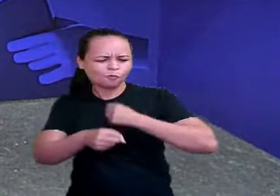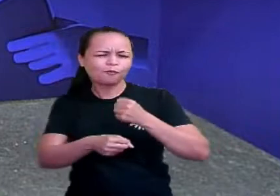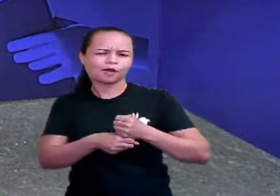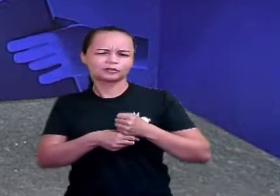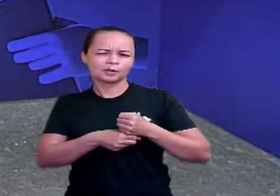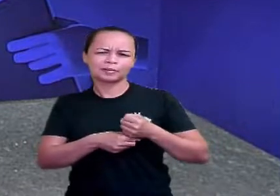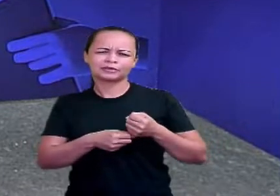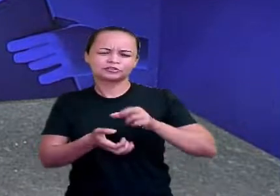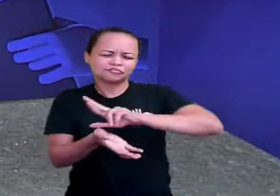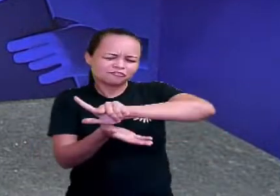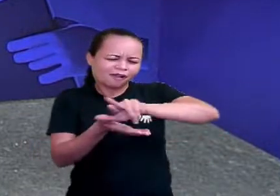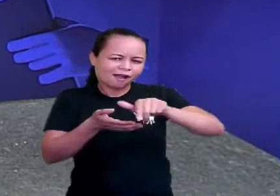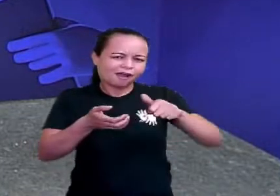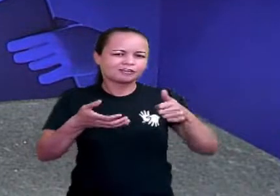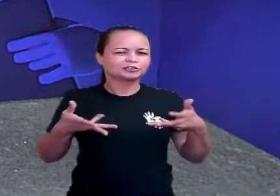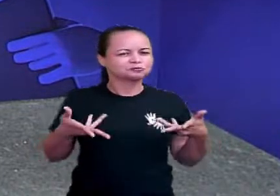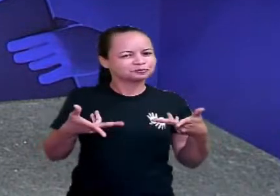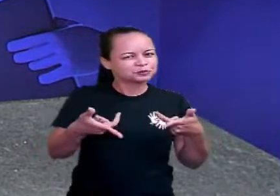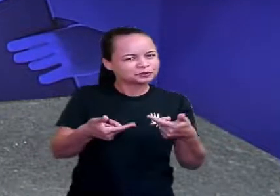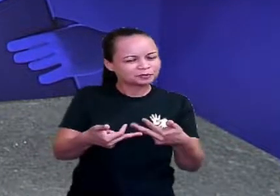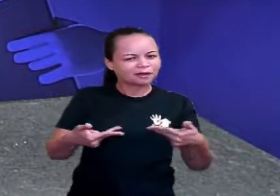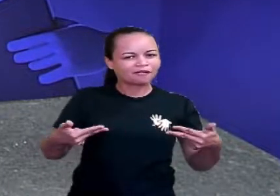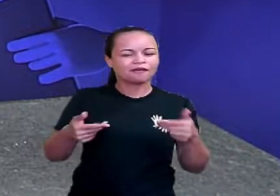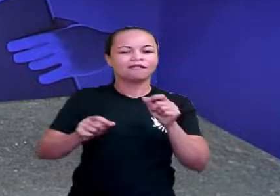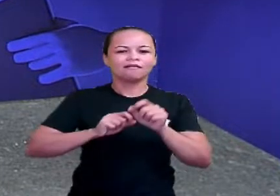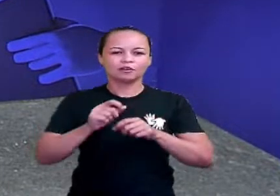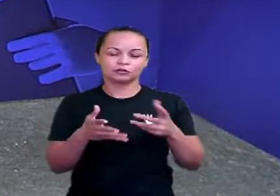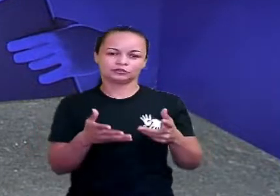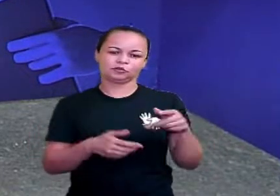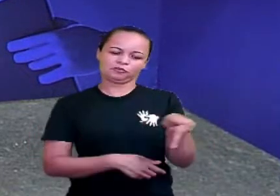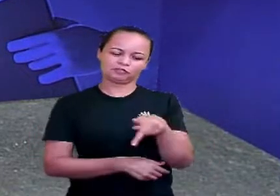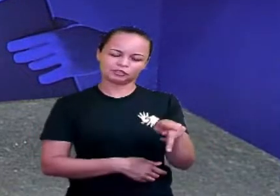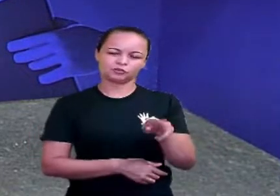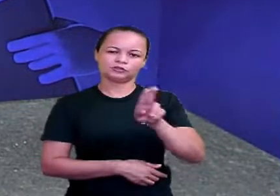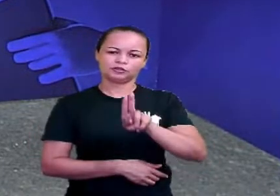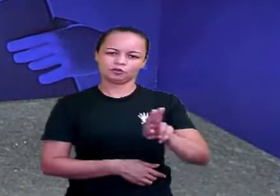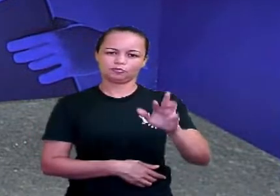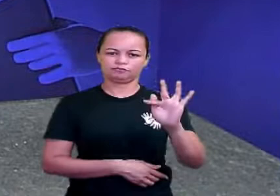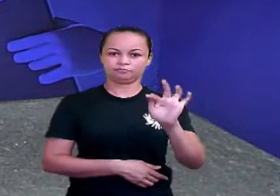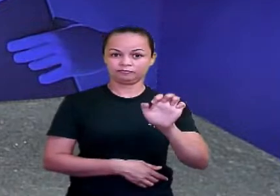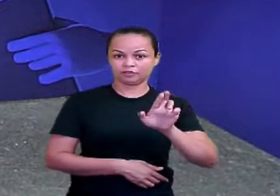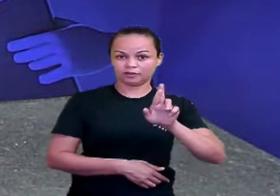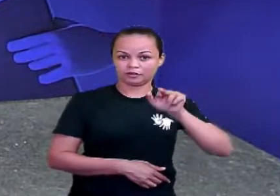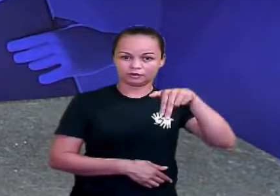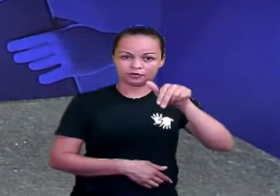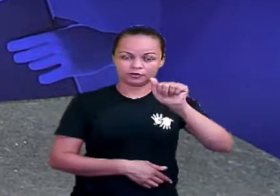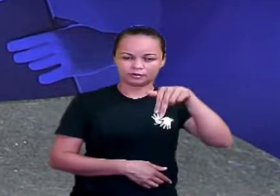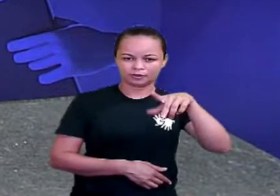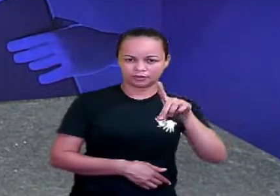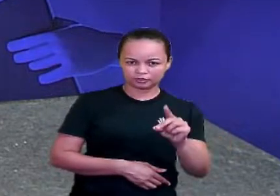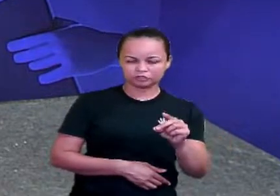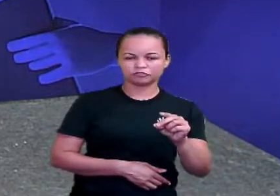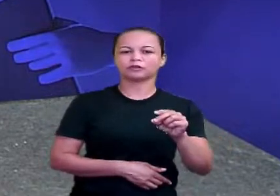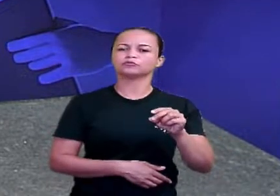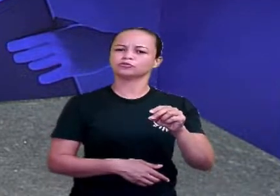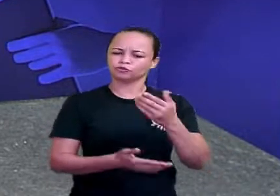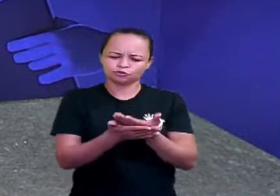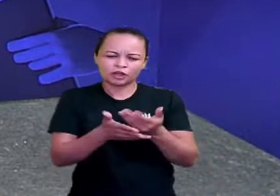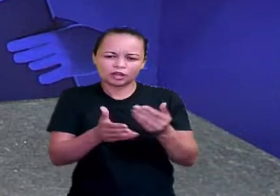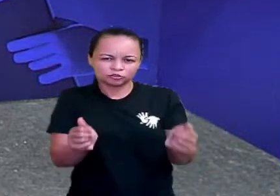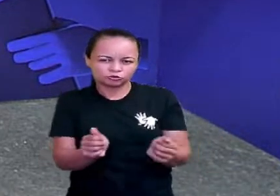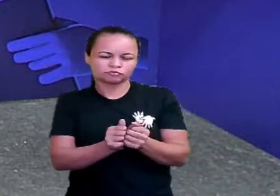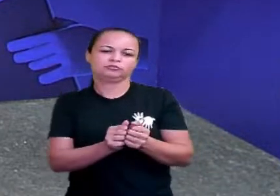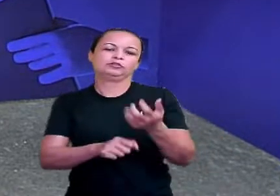novos aprendizados. Eu sou a professora Fernanda e a gente vai trabalhar junto na disciplina de História. Vamos